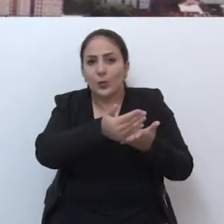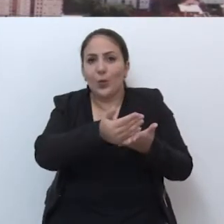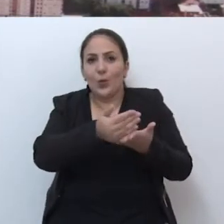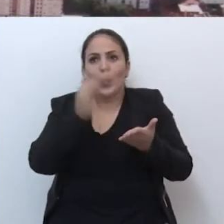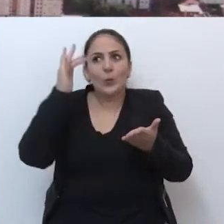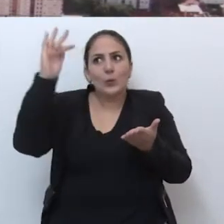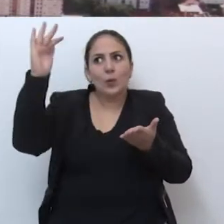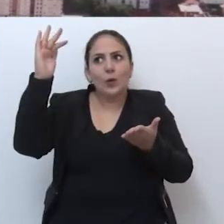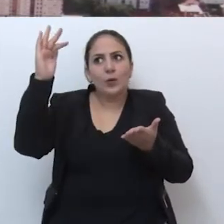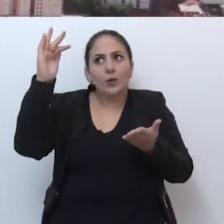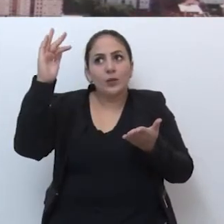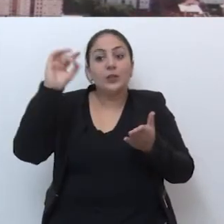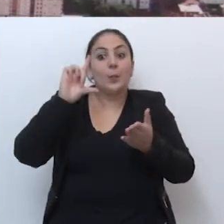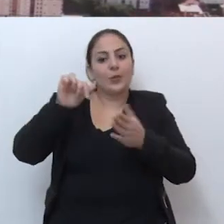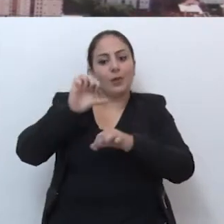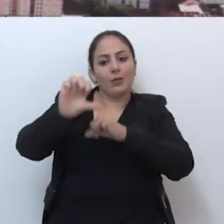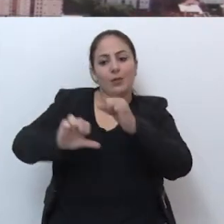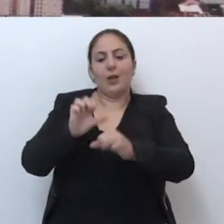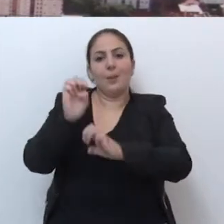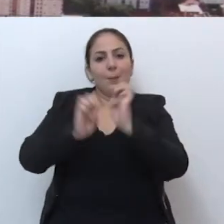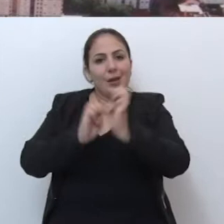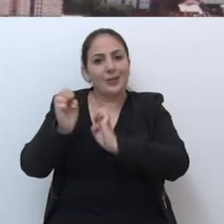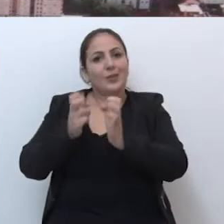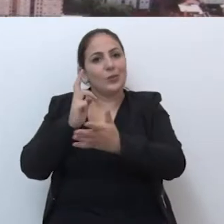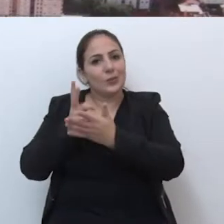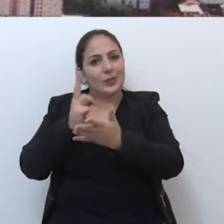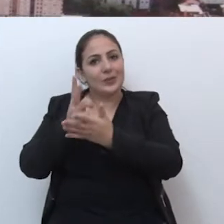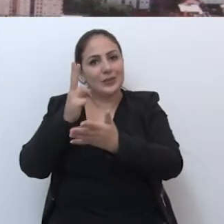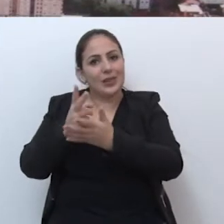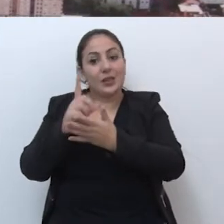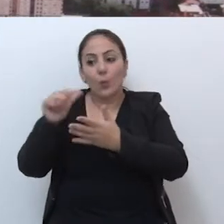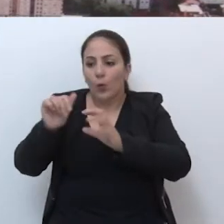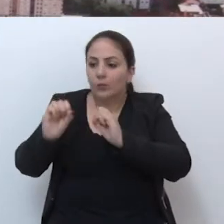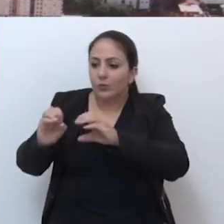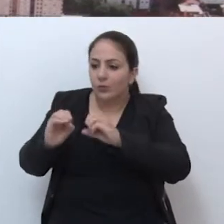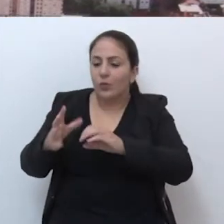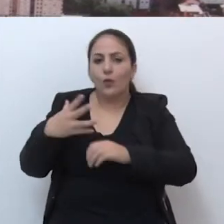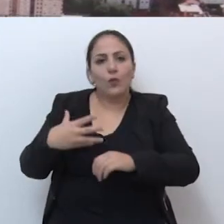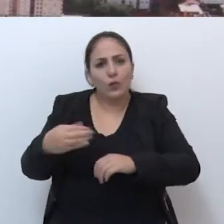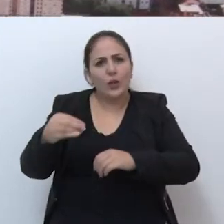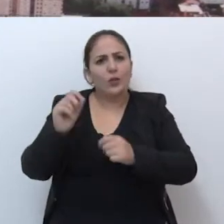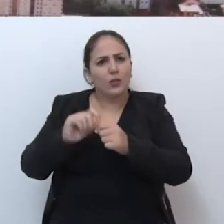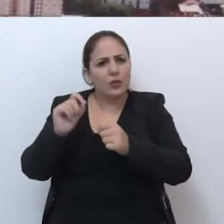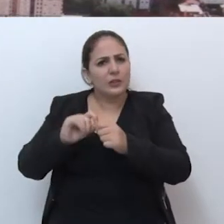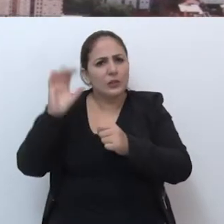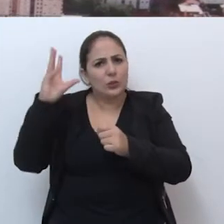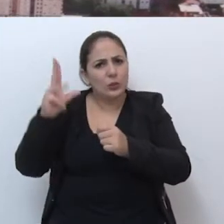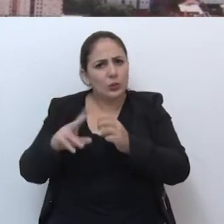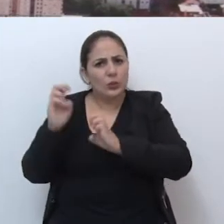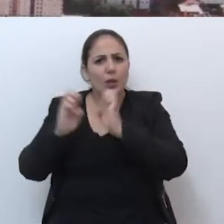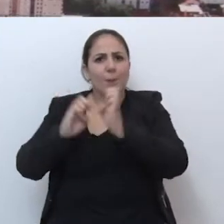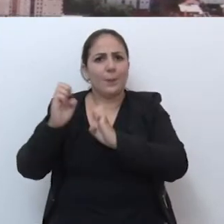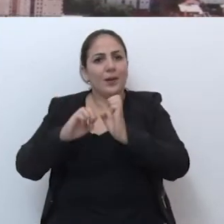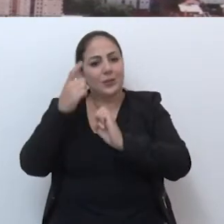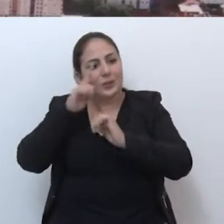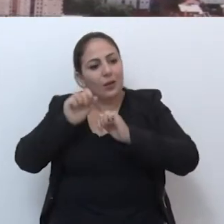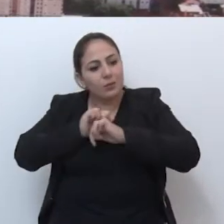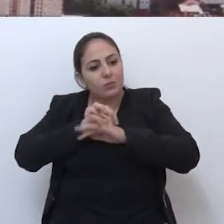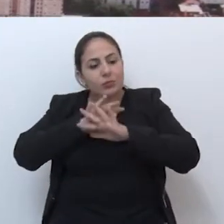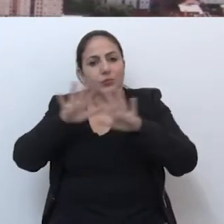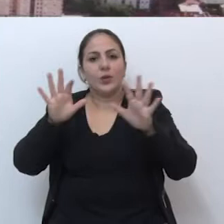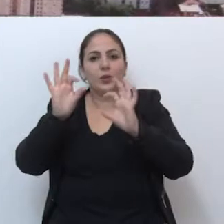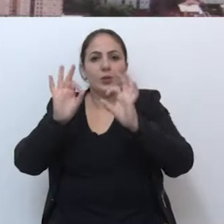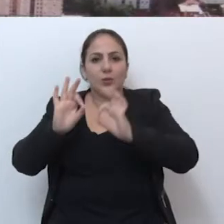que se tornou uma empresa, você conseguir manter isso, depois passar para os seus filhos, enfim, fazer essa empresa transcender gerações,